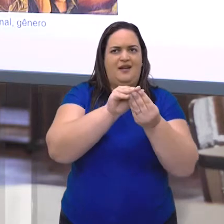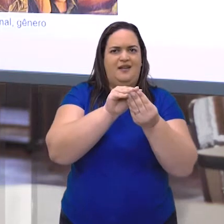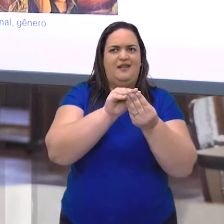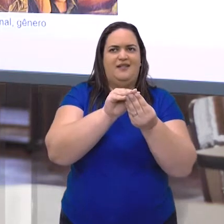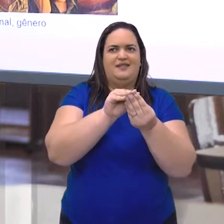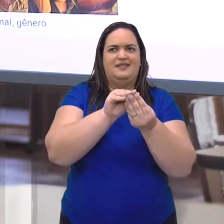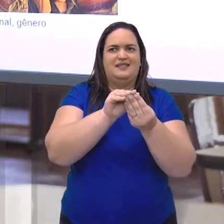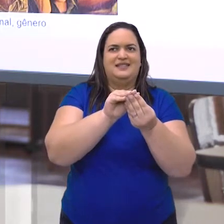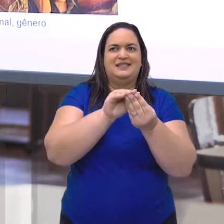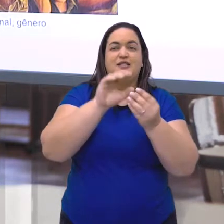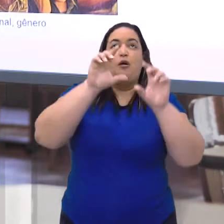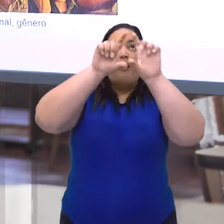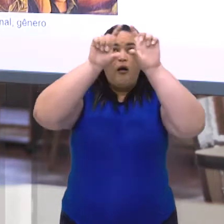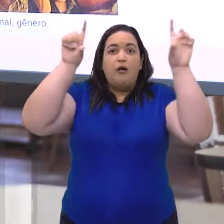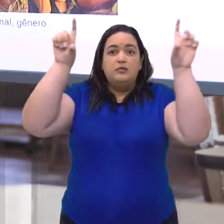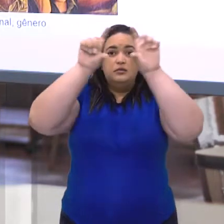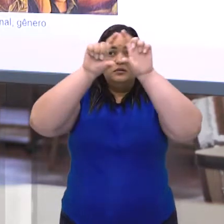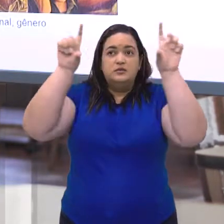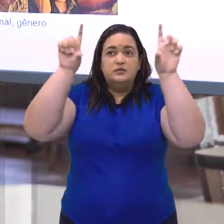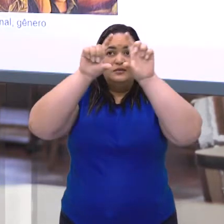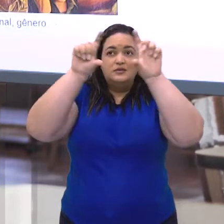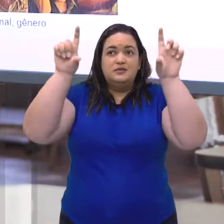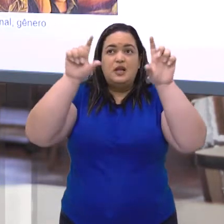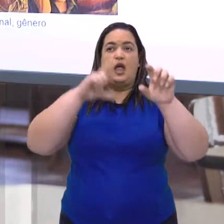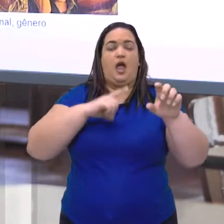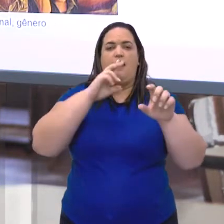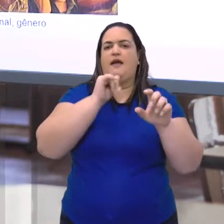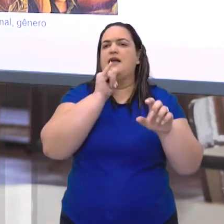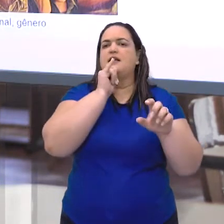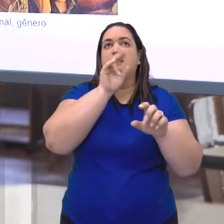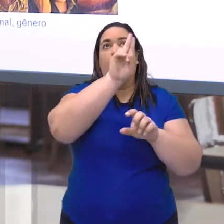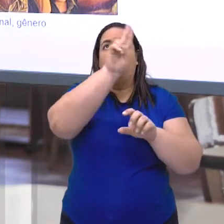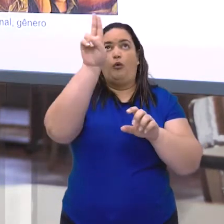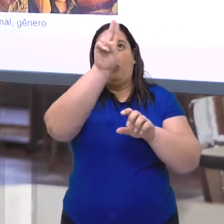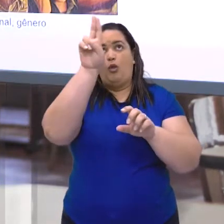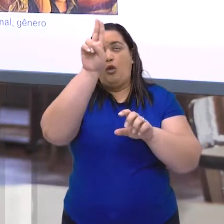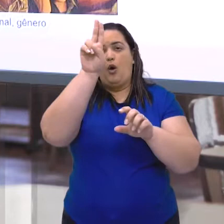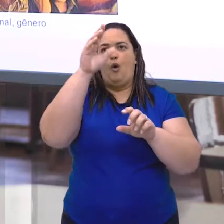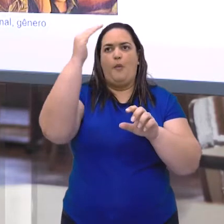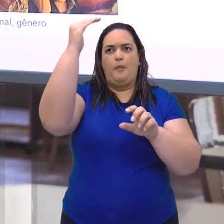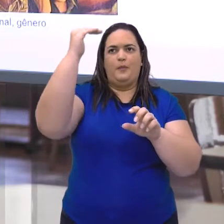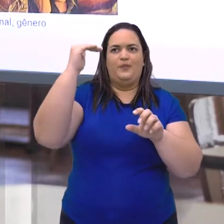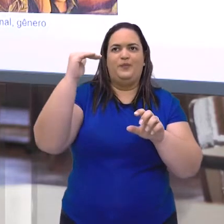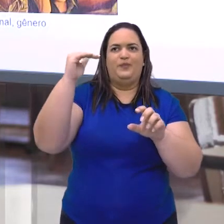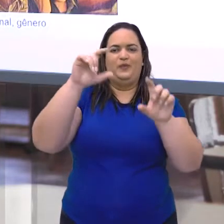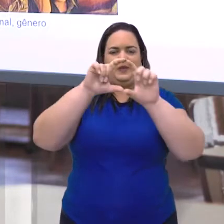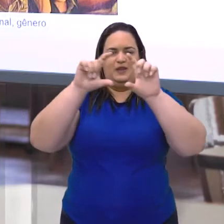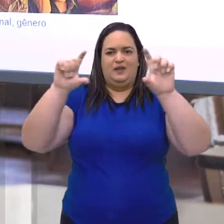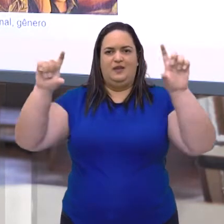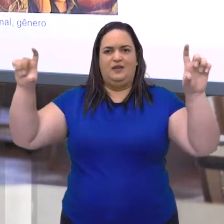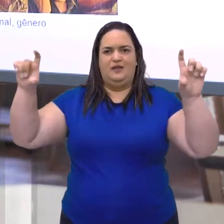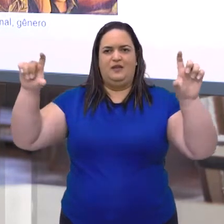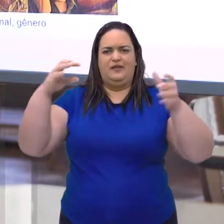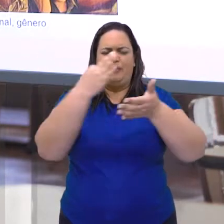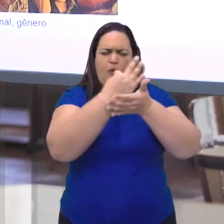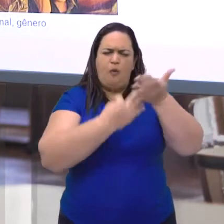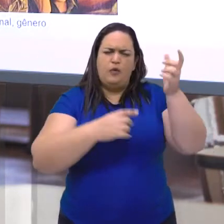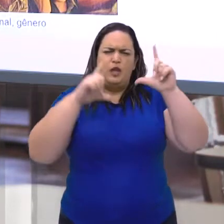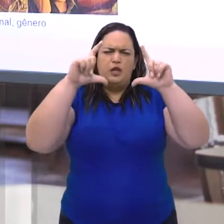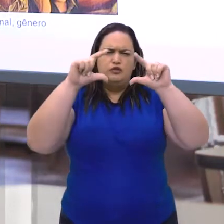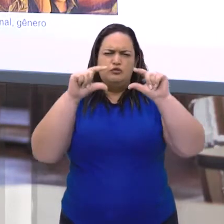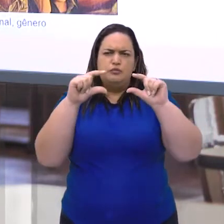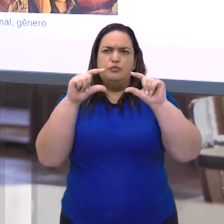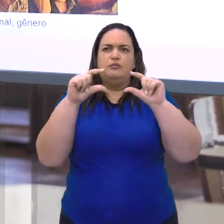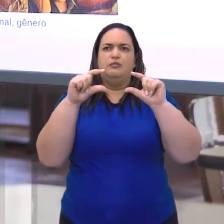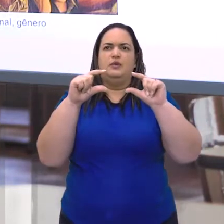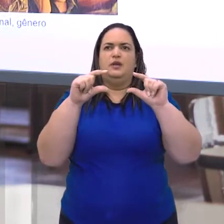fica lá em cima, depois do nome do filme, né? Ao lado você tem aí as informações do